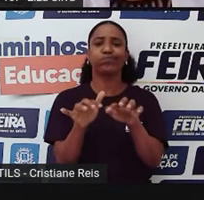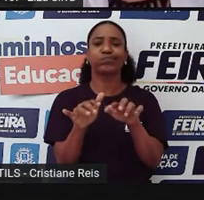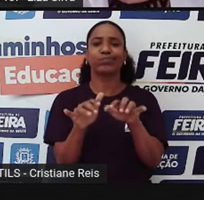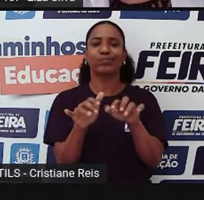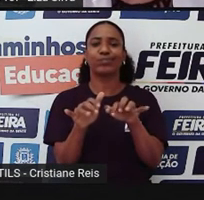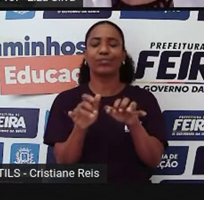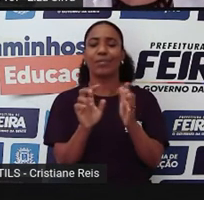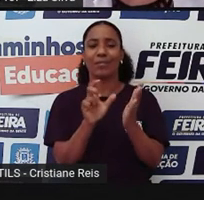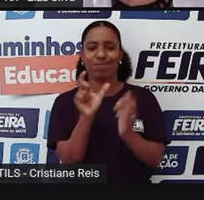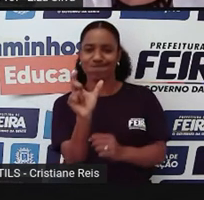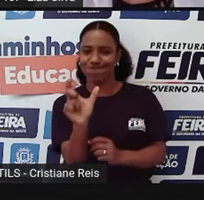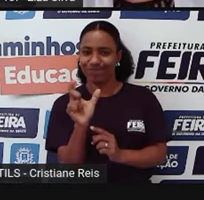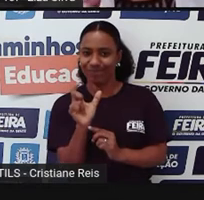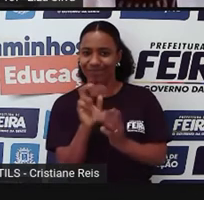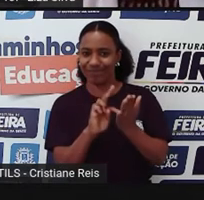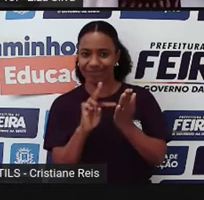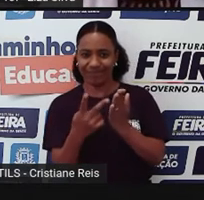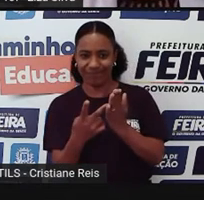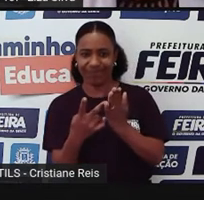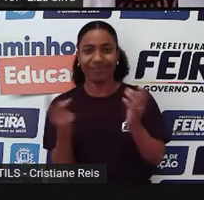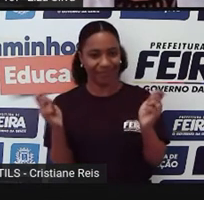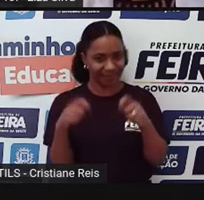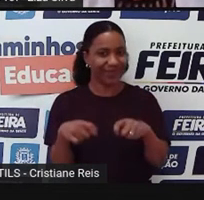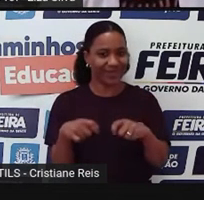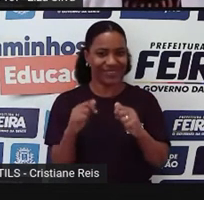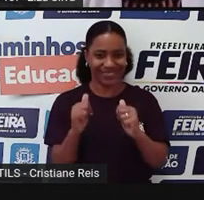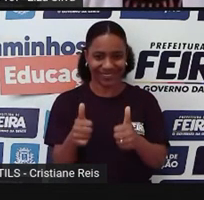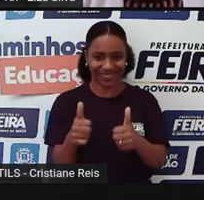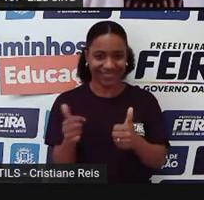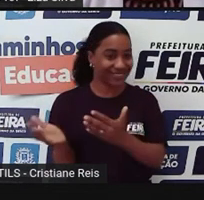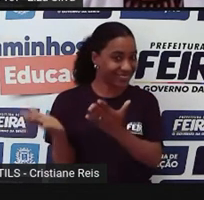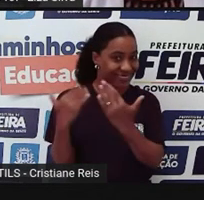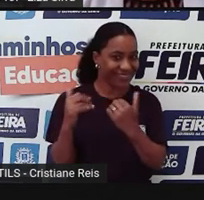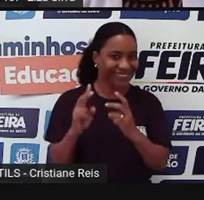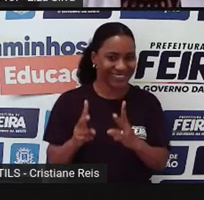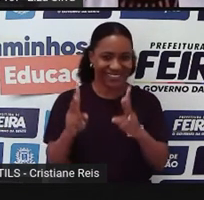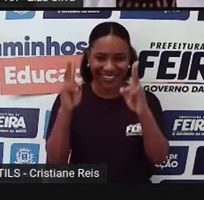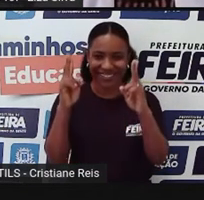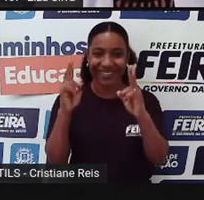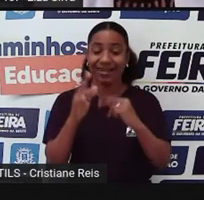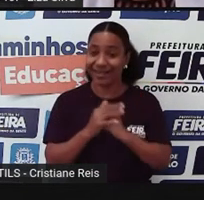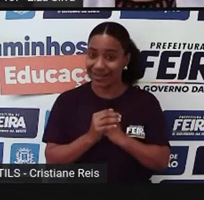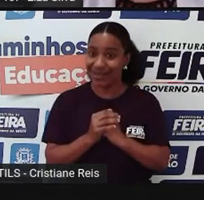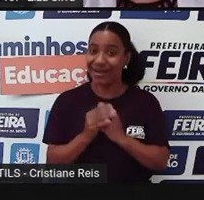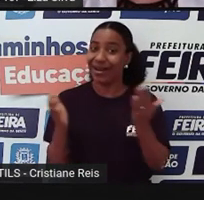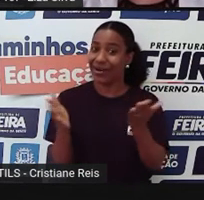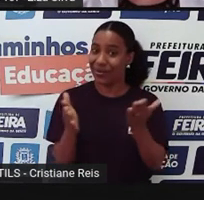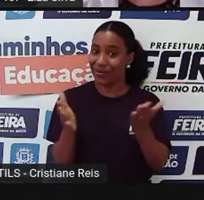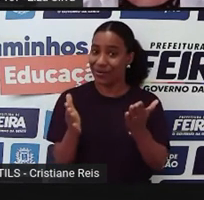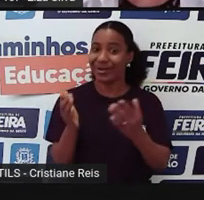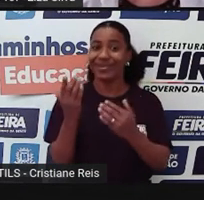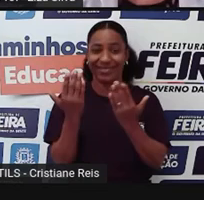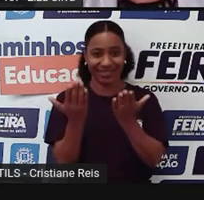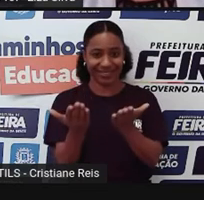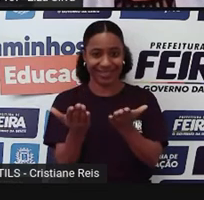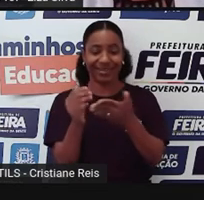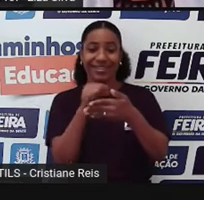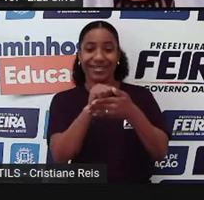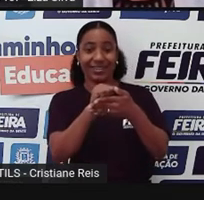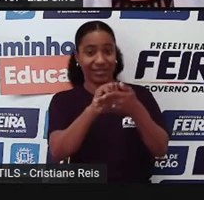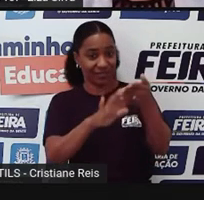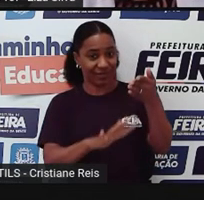físicos ou um Largo leque agora através dessa atividade interativa